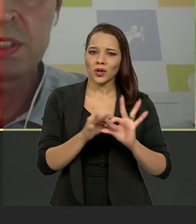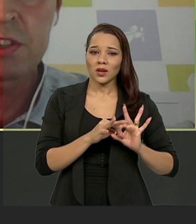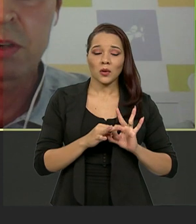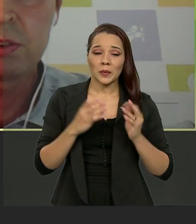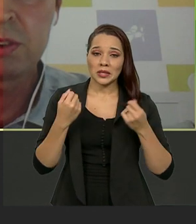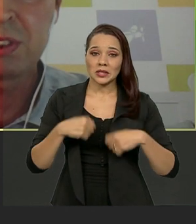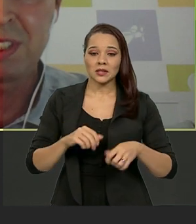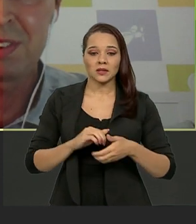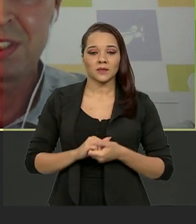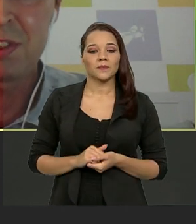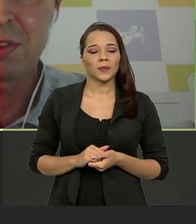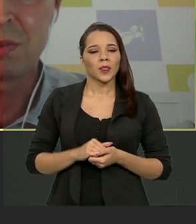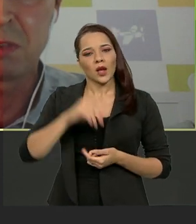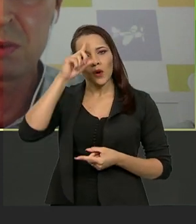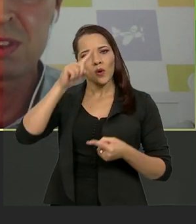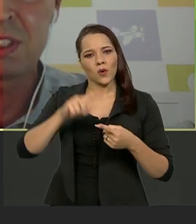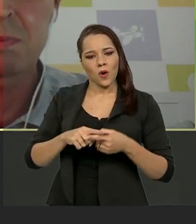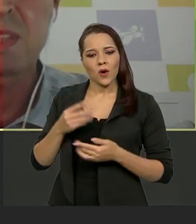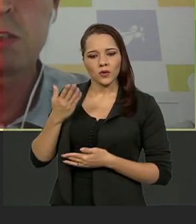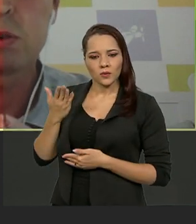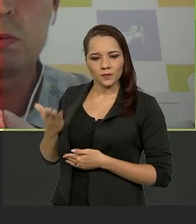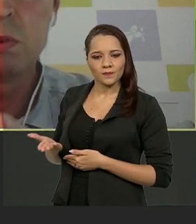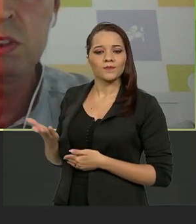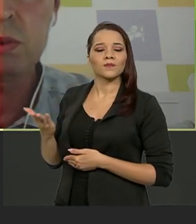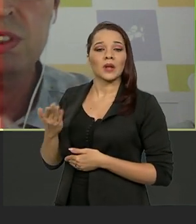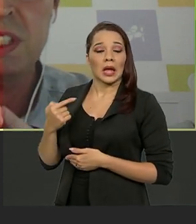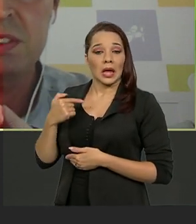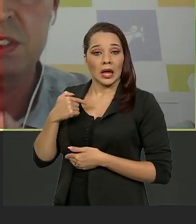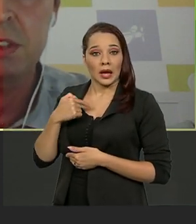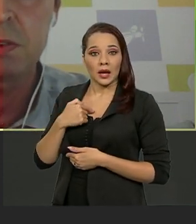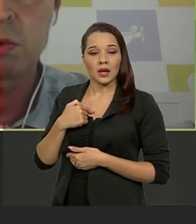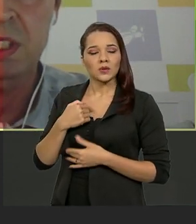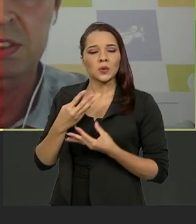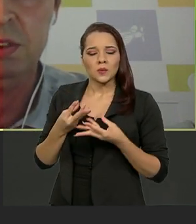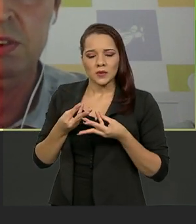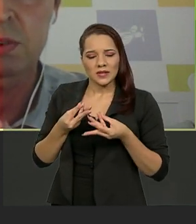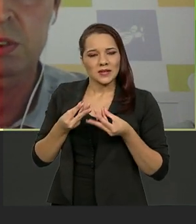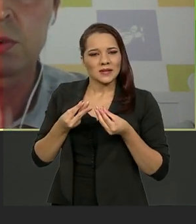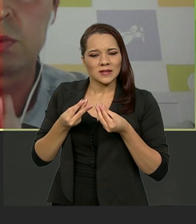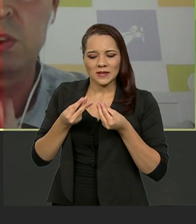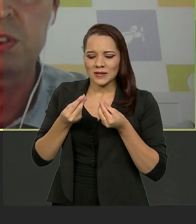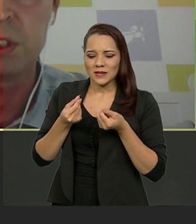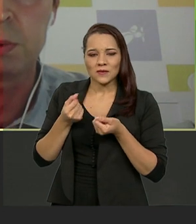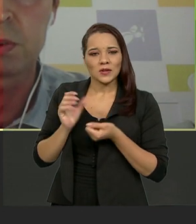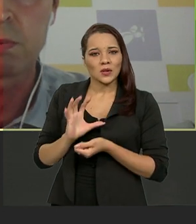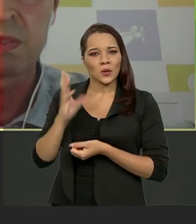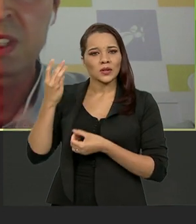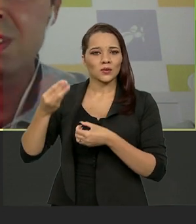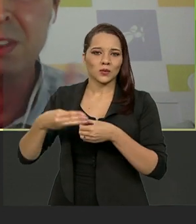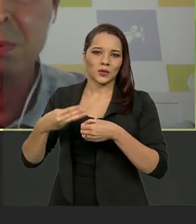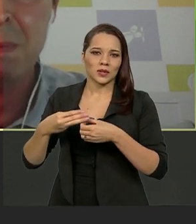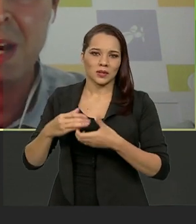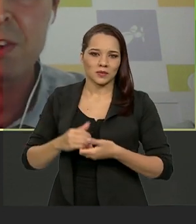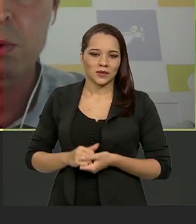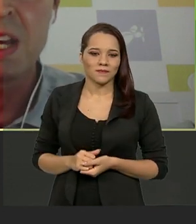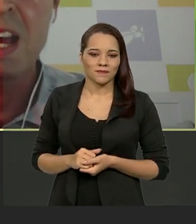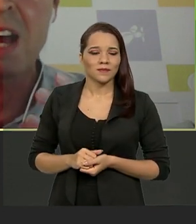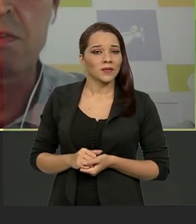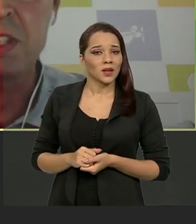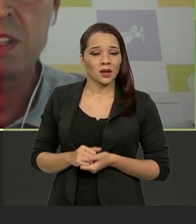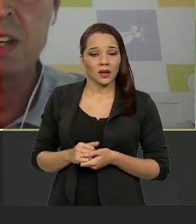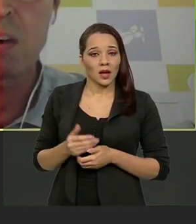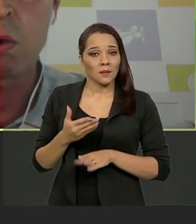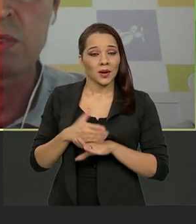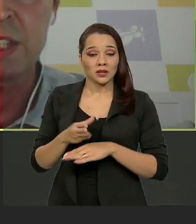com o presidente Haroldo no seguinte sentido, volto a dizer, eu sou muito sensível com relação à situação dos municípios. Sendo bem prático,